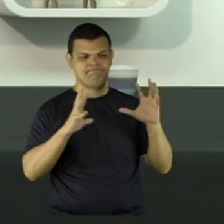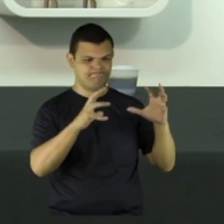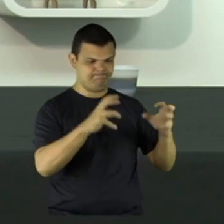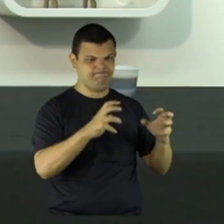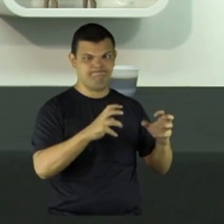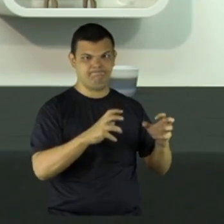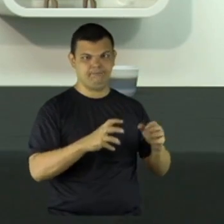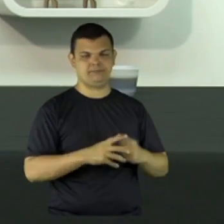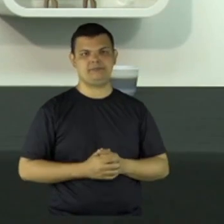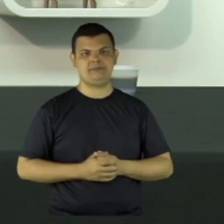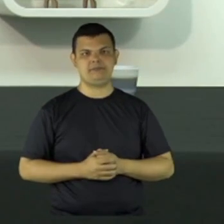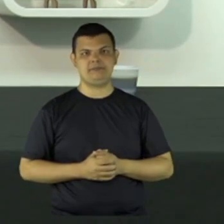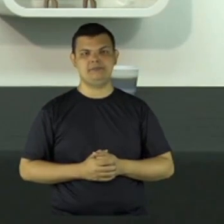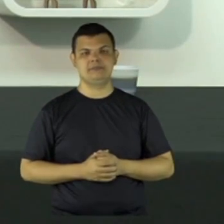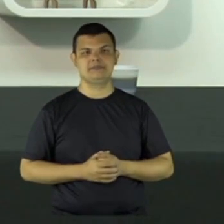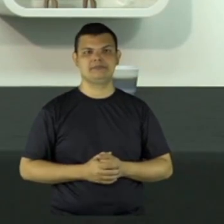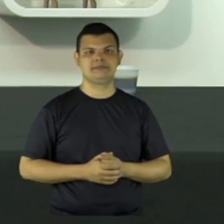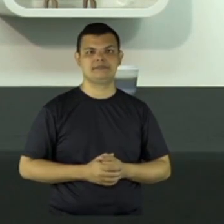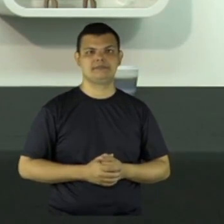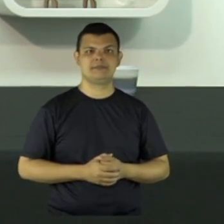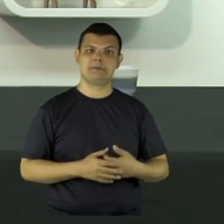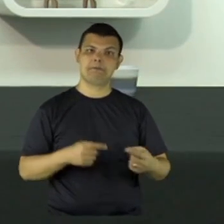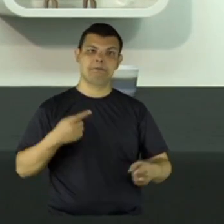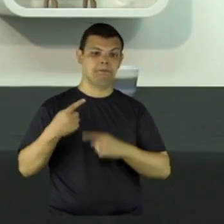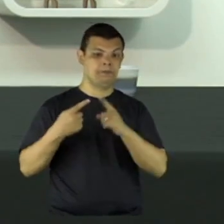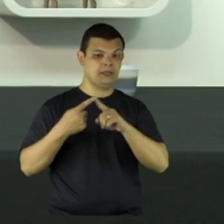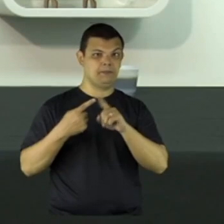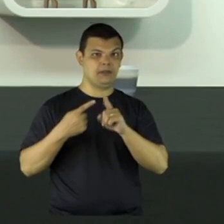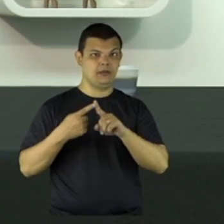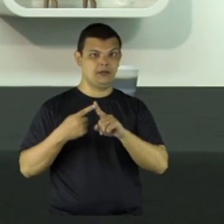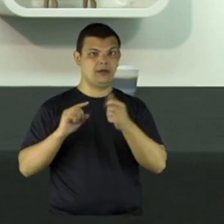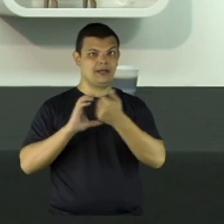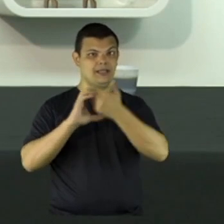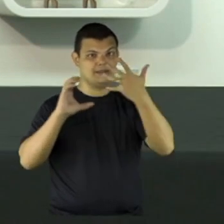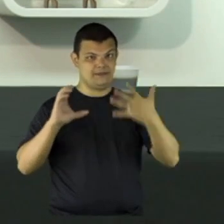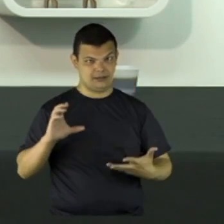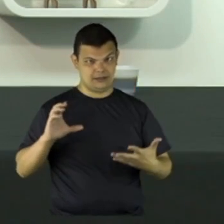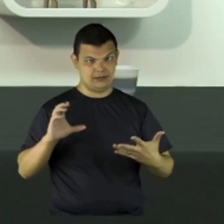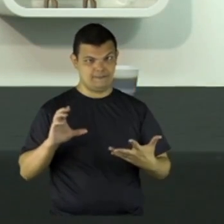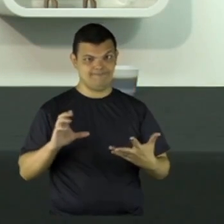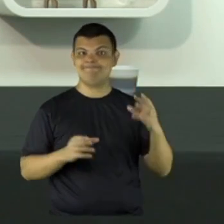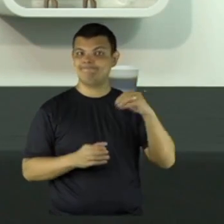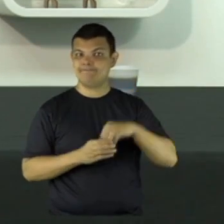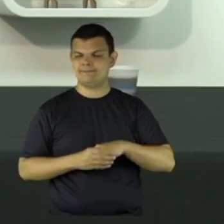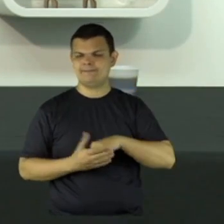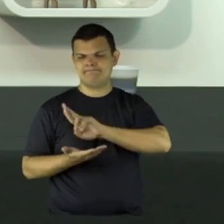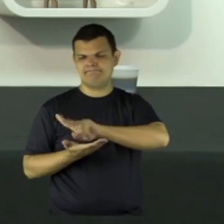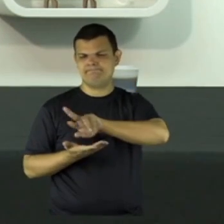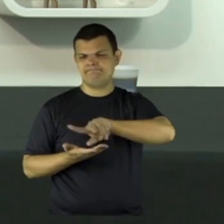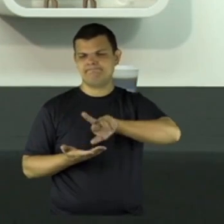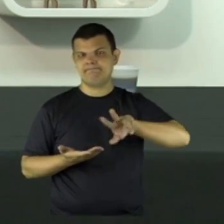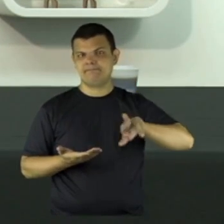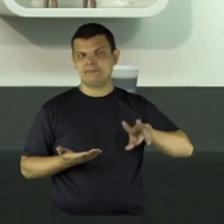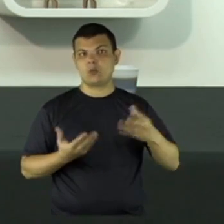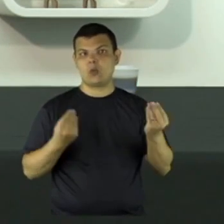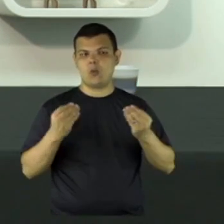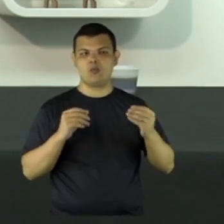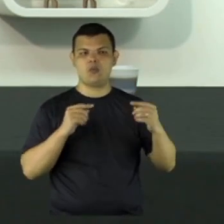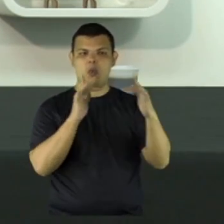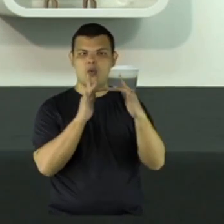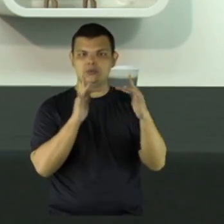seu oponente. Então essa aí é a primeira classificação dentro das formas de contato das